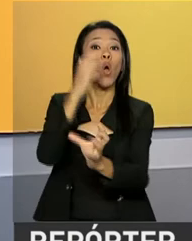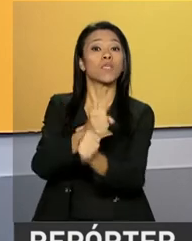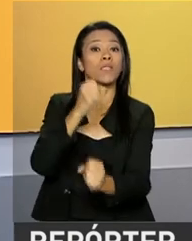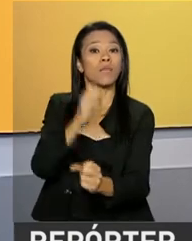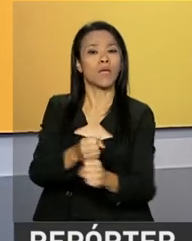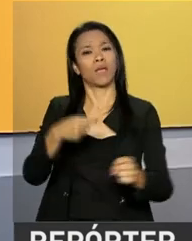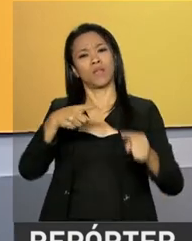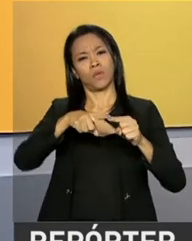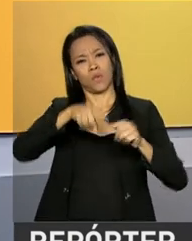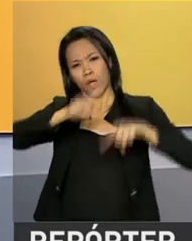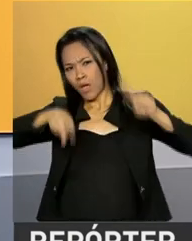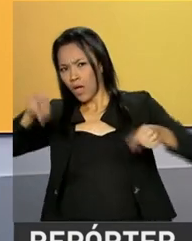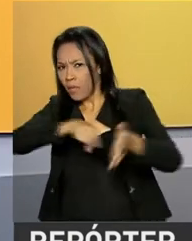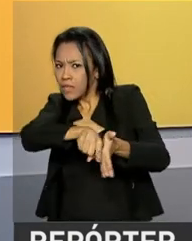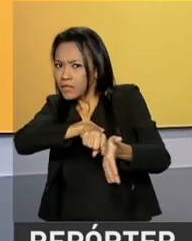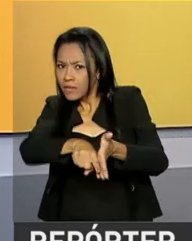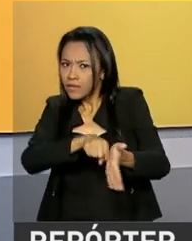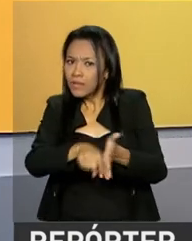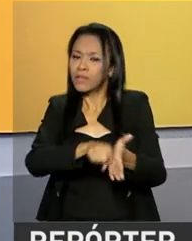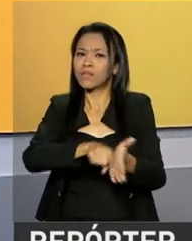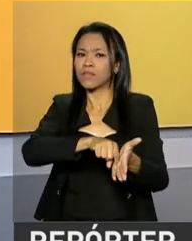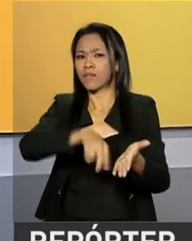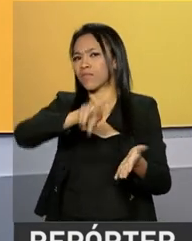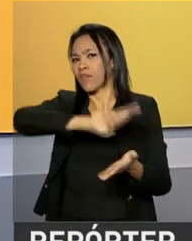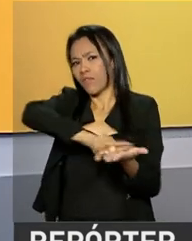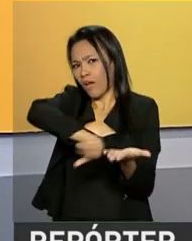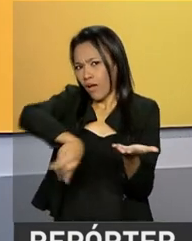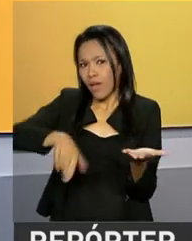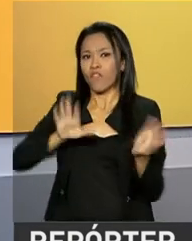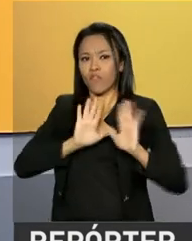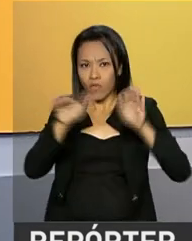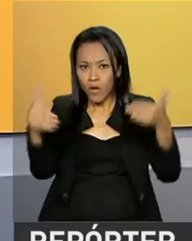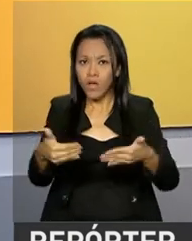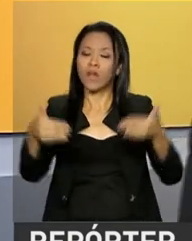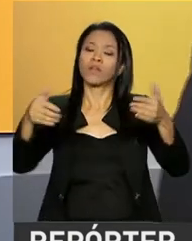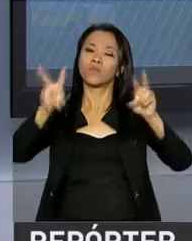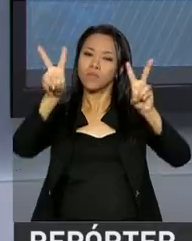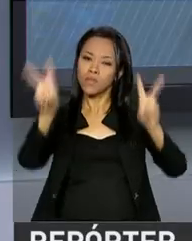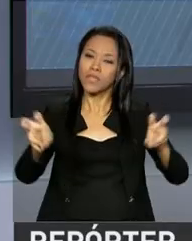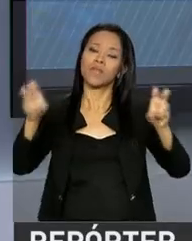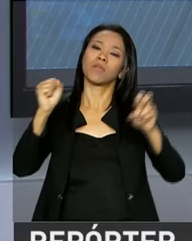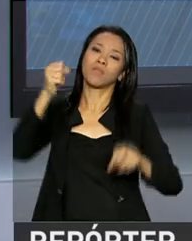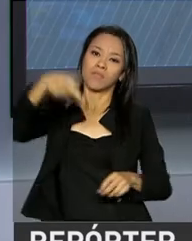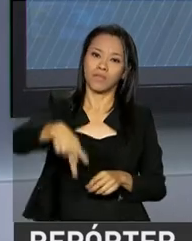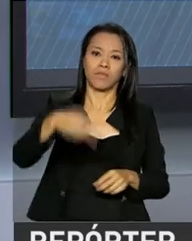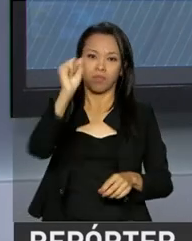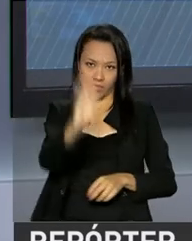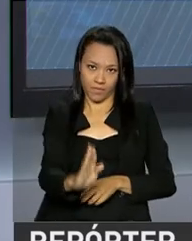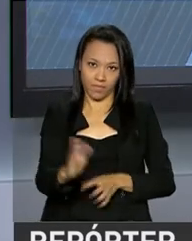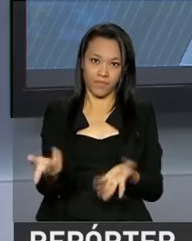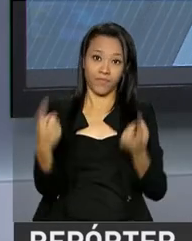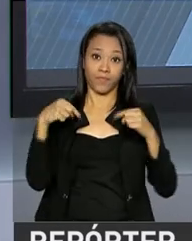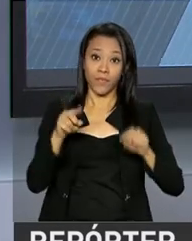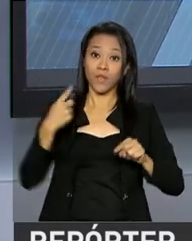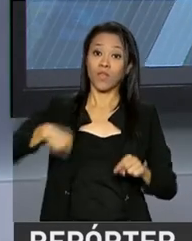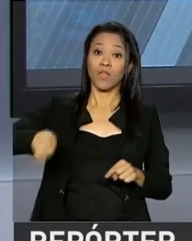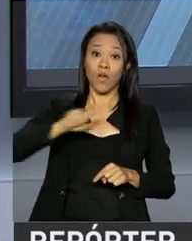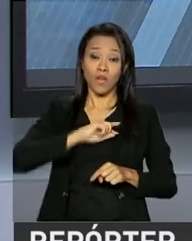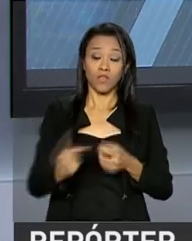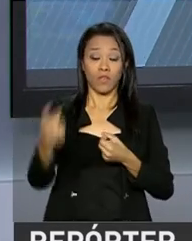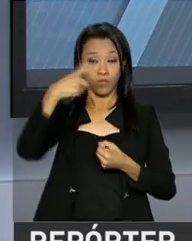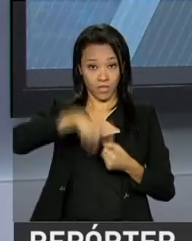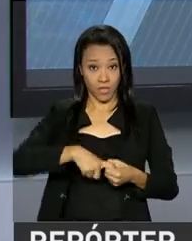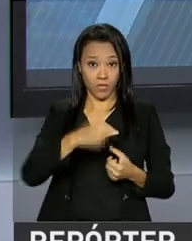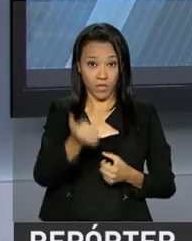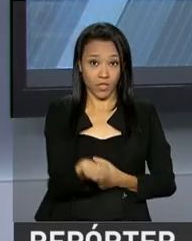estatísticas e dados em relação à previdência no brasil e nós estamos por aqui voltamos ao meio-dia na